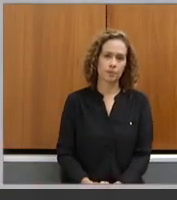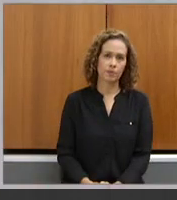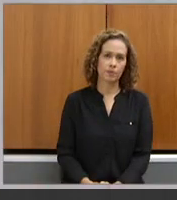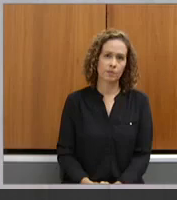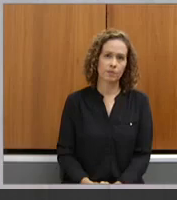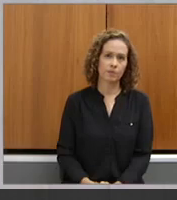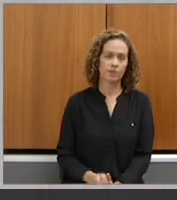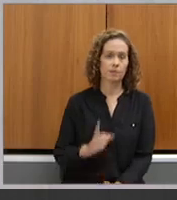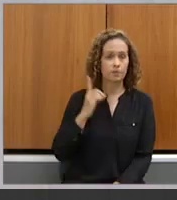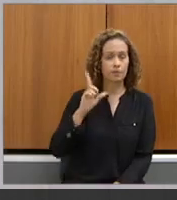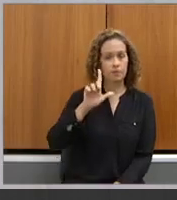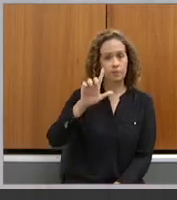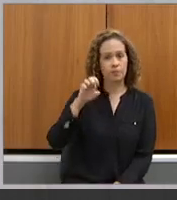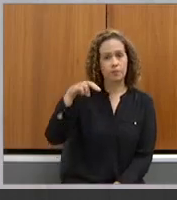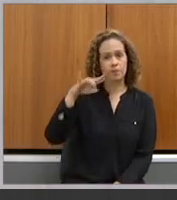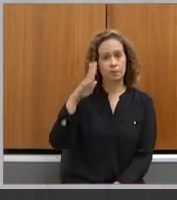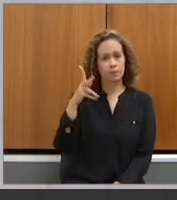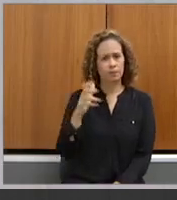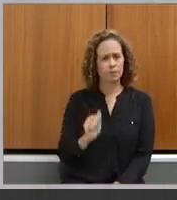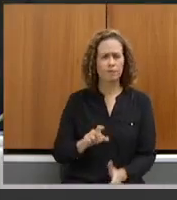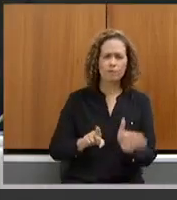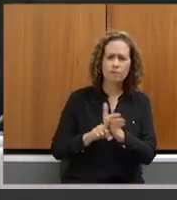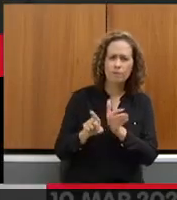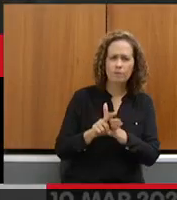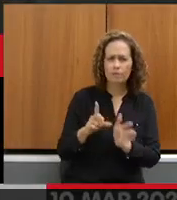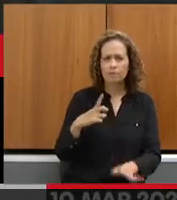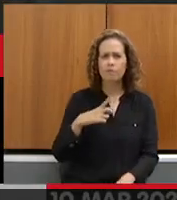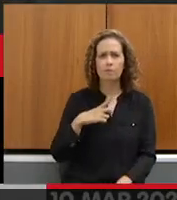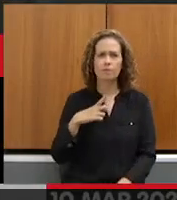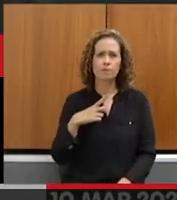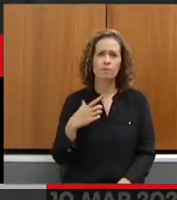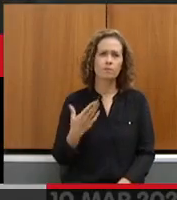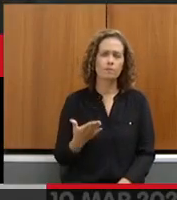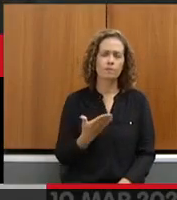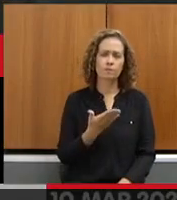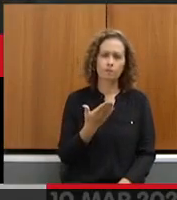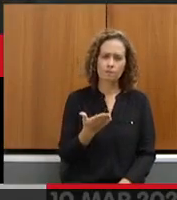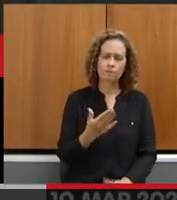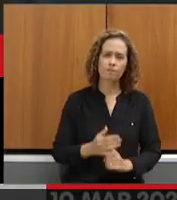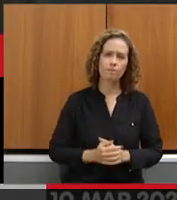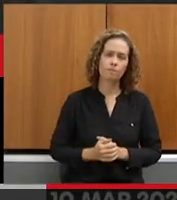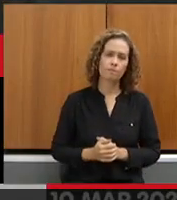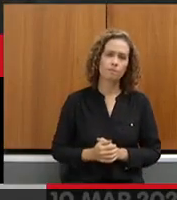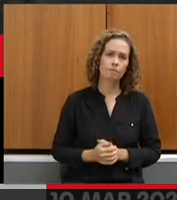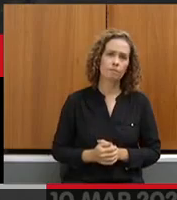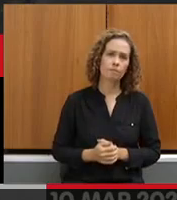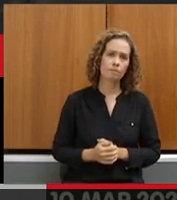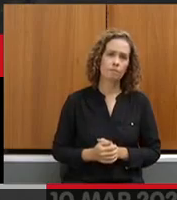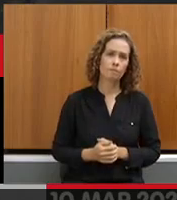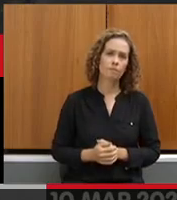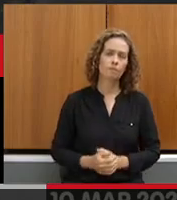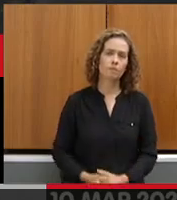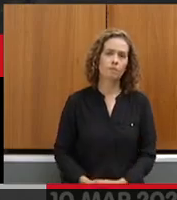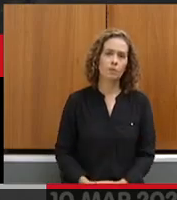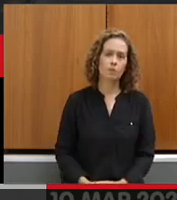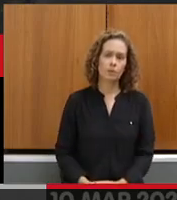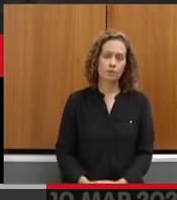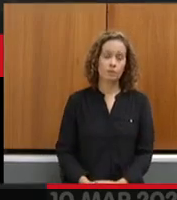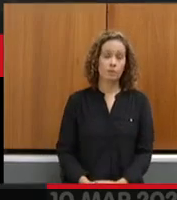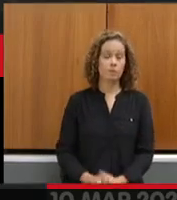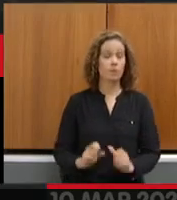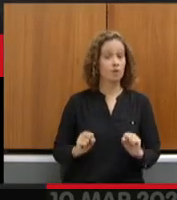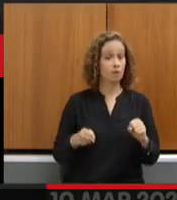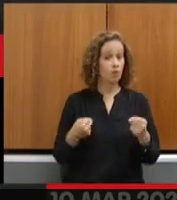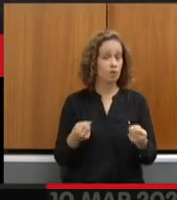é de Padre Leninha A mais algum questionamento por parte de vossa excelência só para reforçar esse